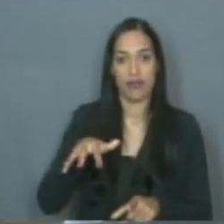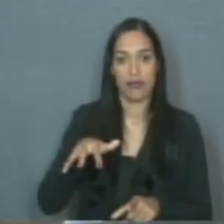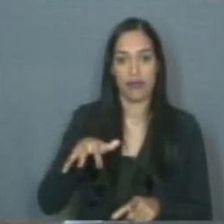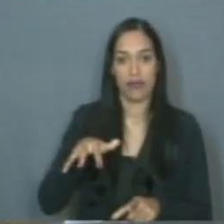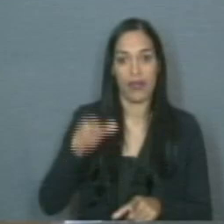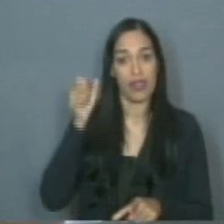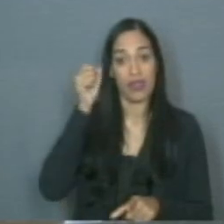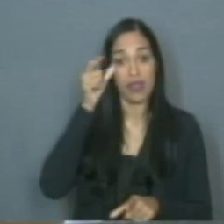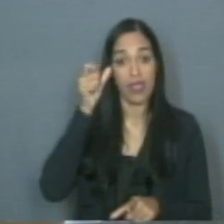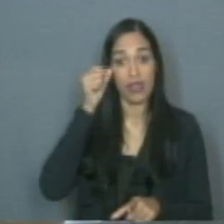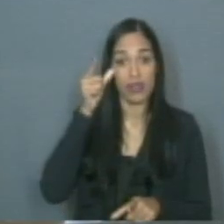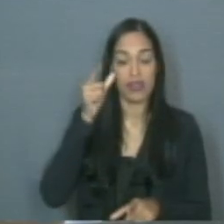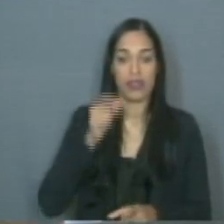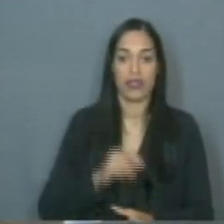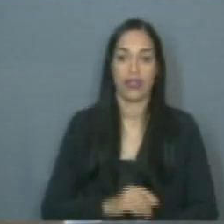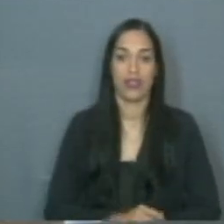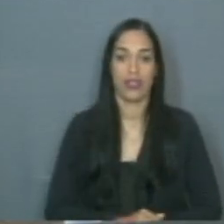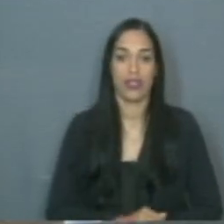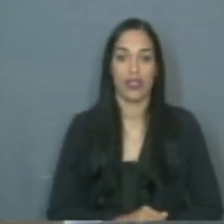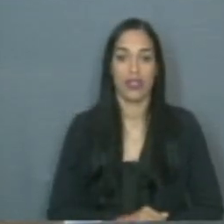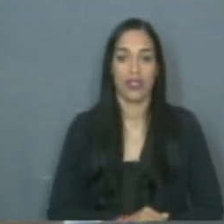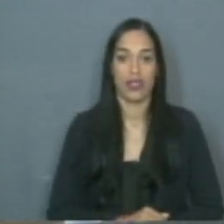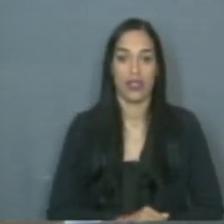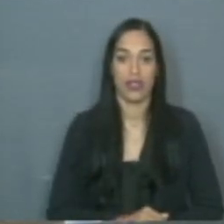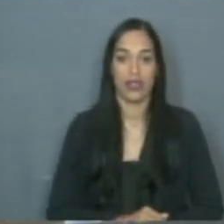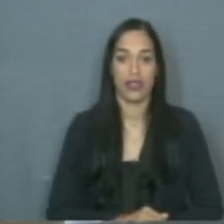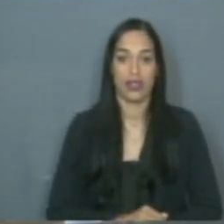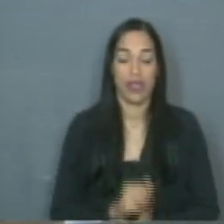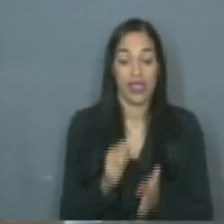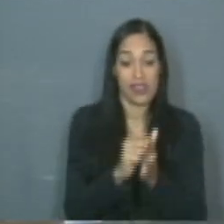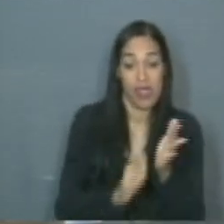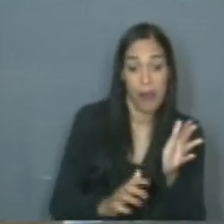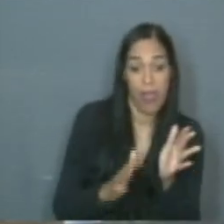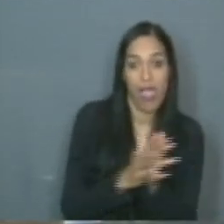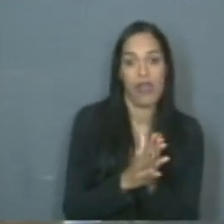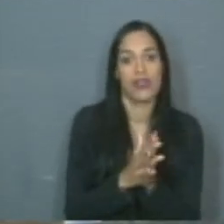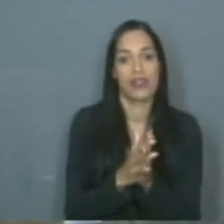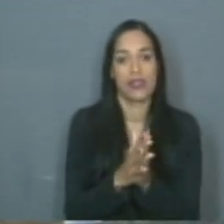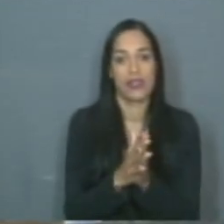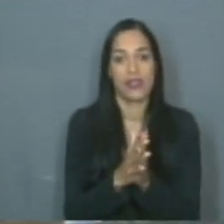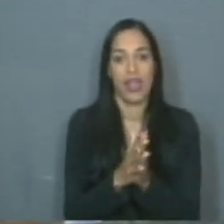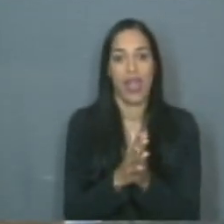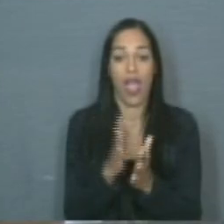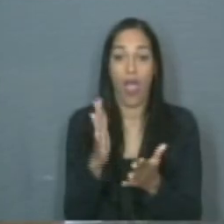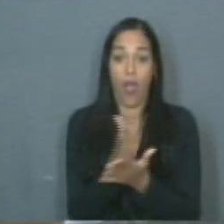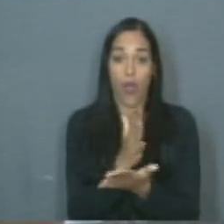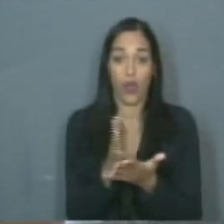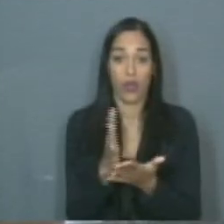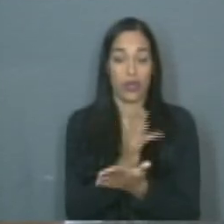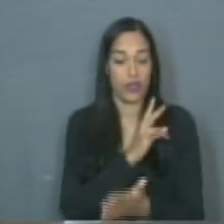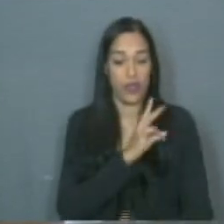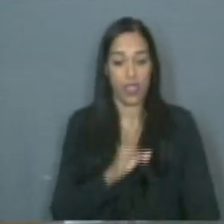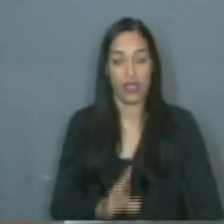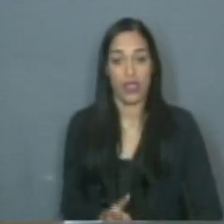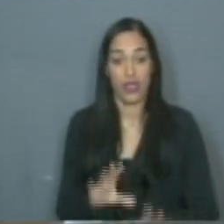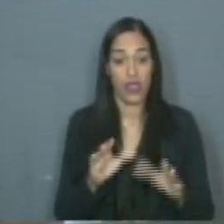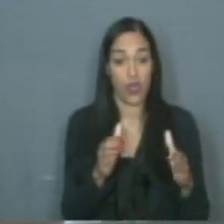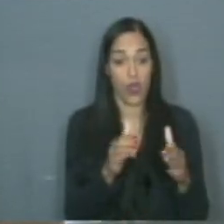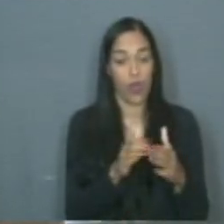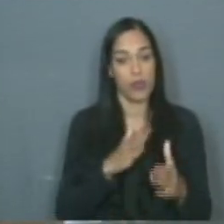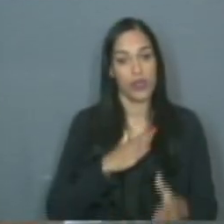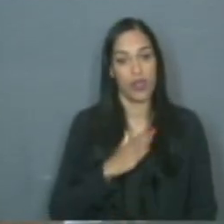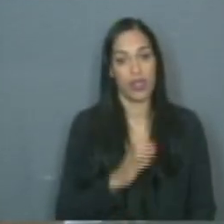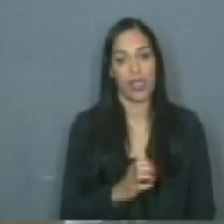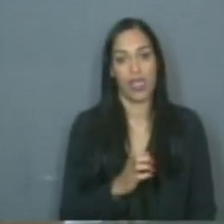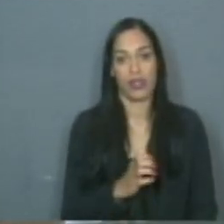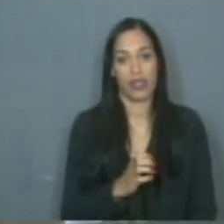ideias. Então, se essa ameaça de colocar alguns vereadores, não falo o nome, né? Alguns vereadores em comissão de ética